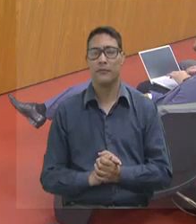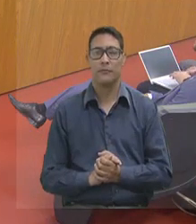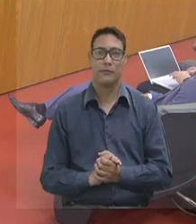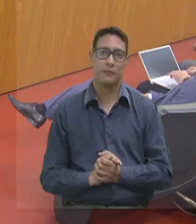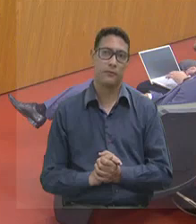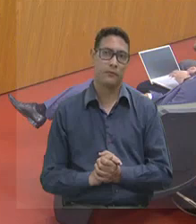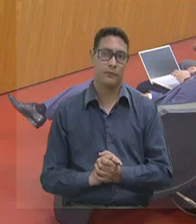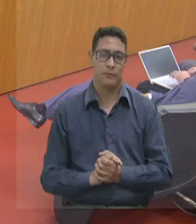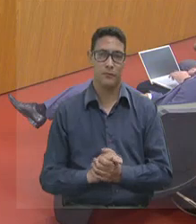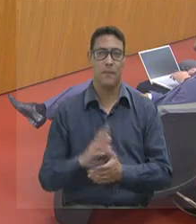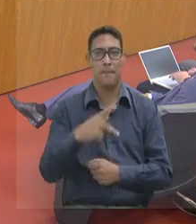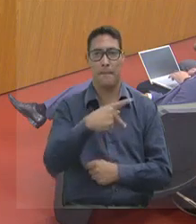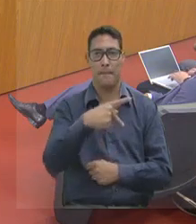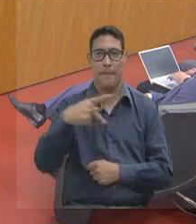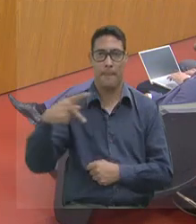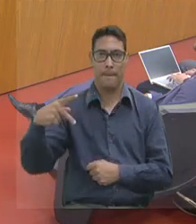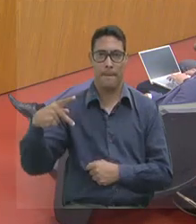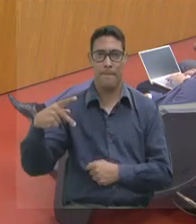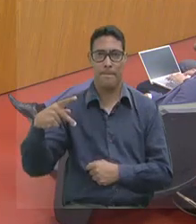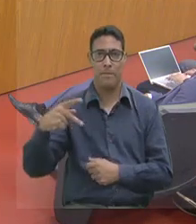a presidência